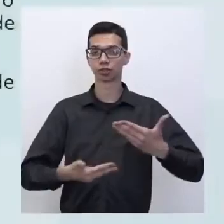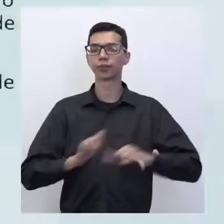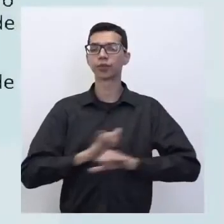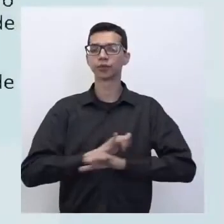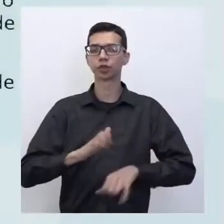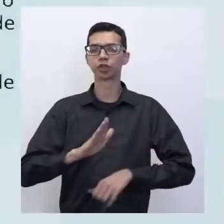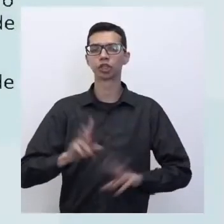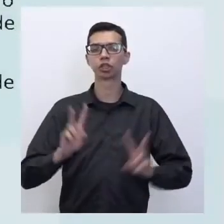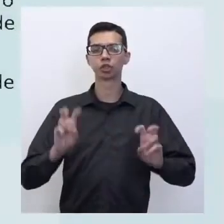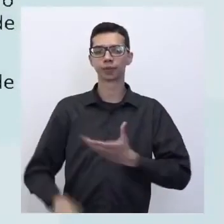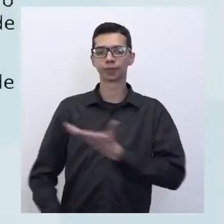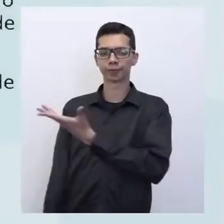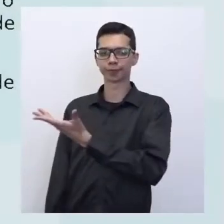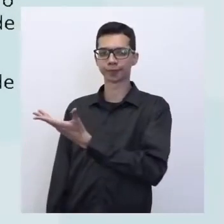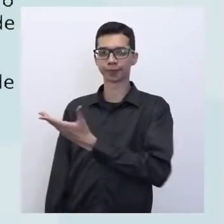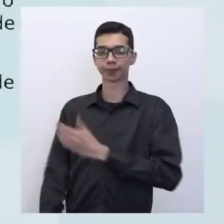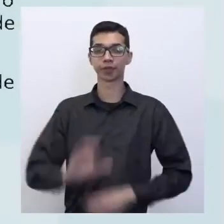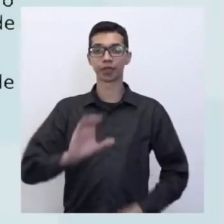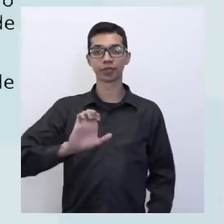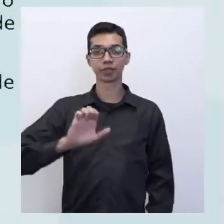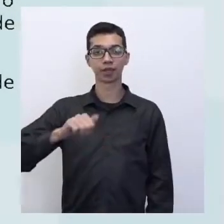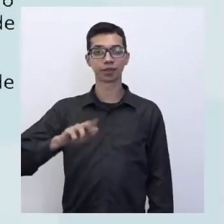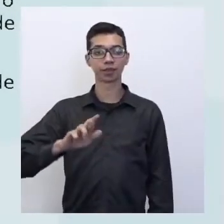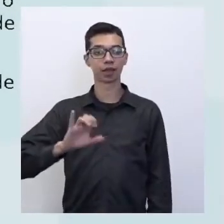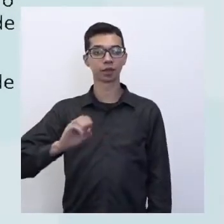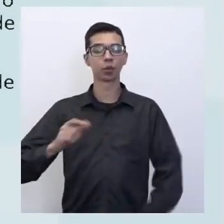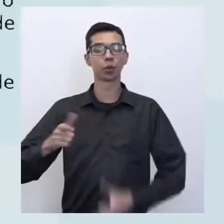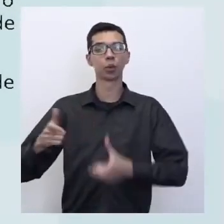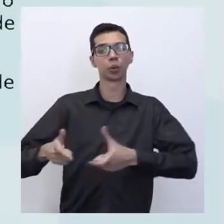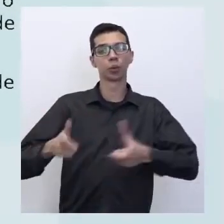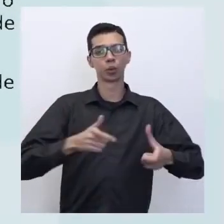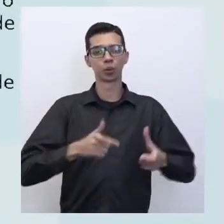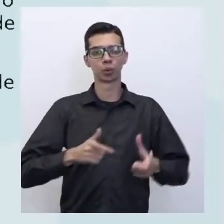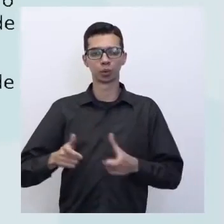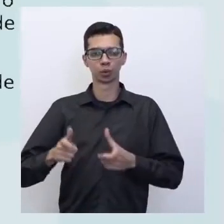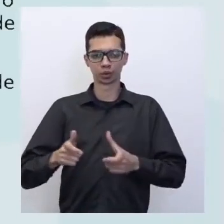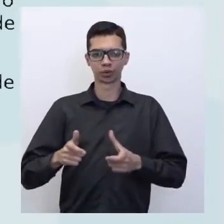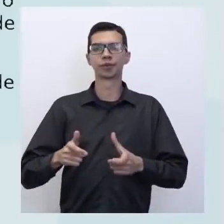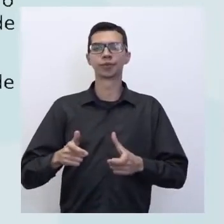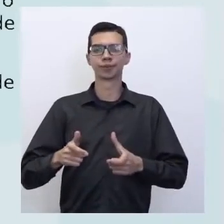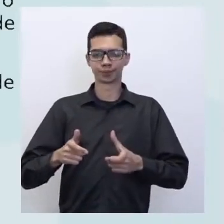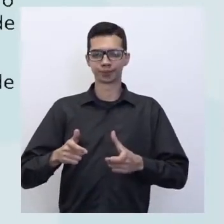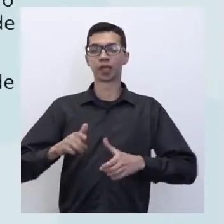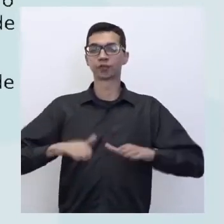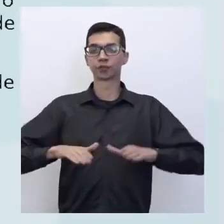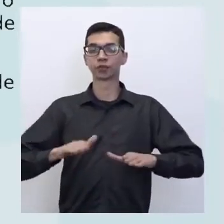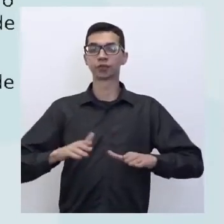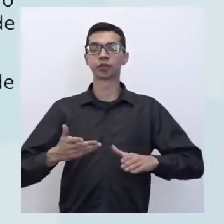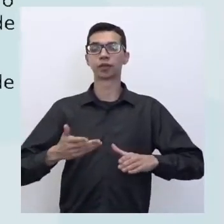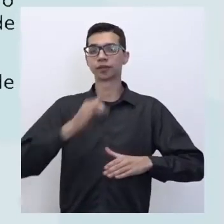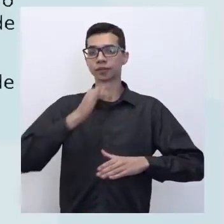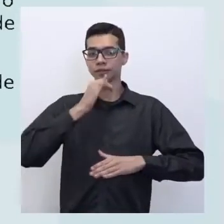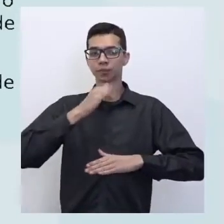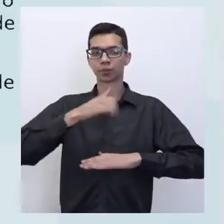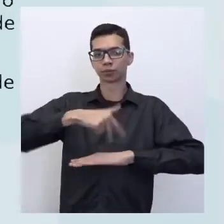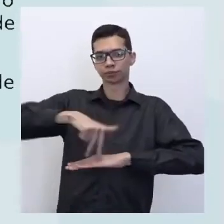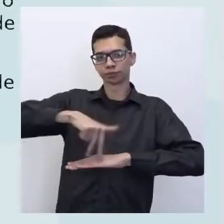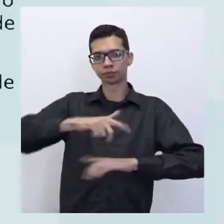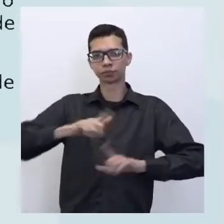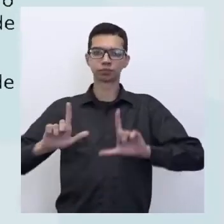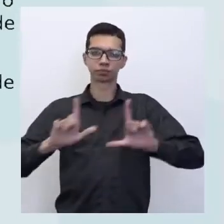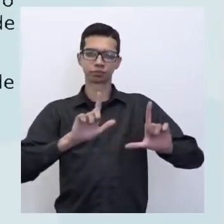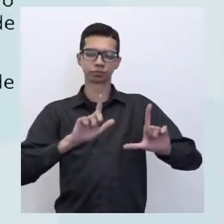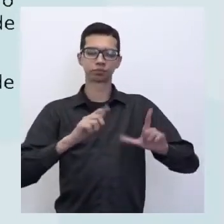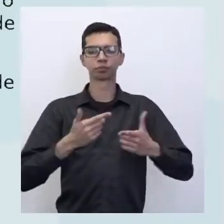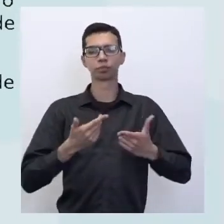cenário, que são elementos que muitas vezes também compõem a coreografia e aparecem no decorrer de todo o trabalho de experimentação, em